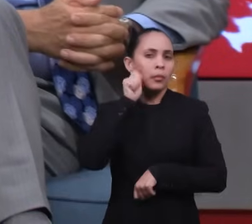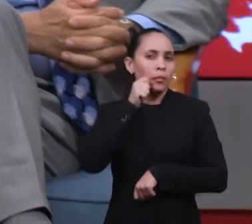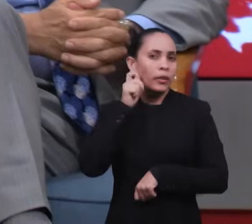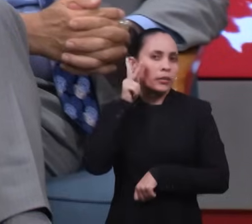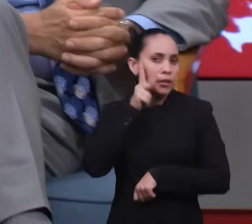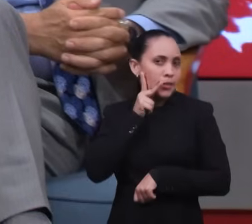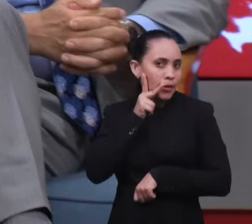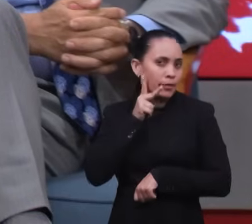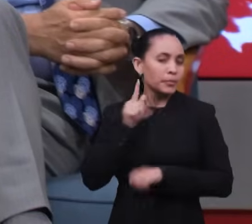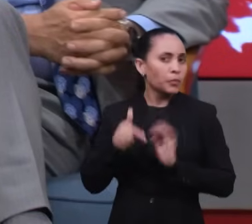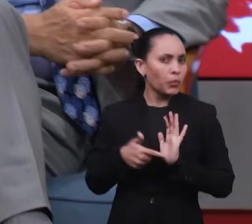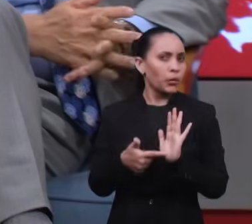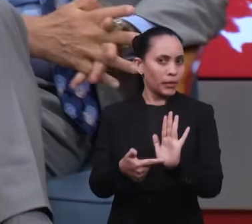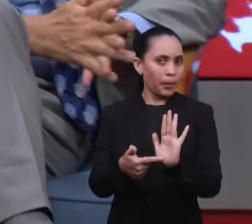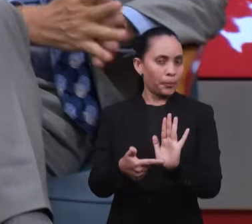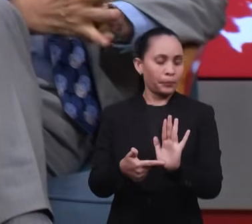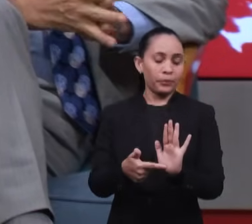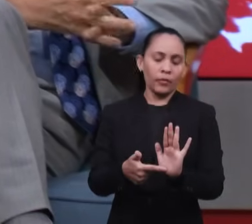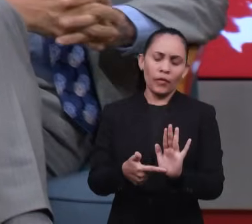ceia.